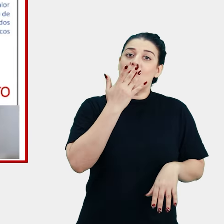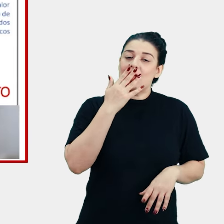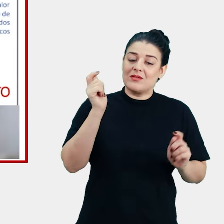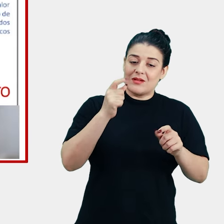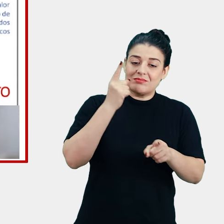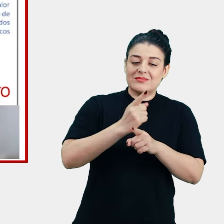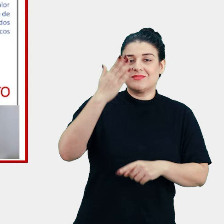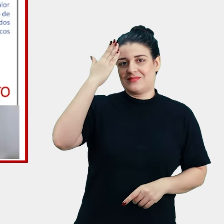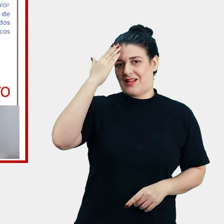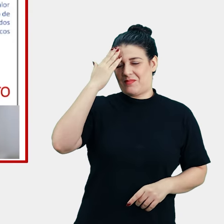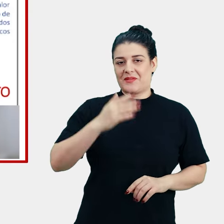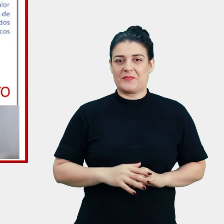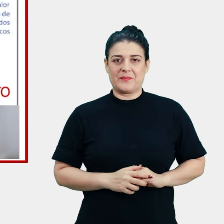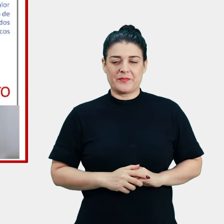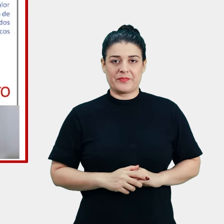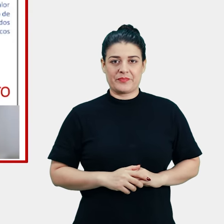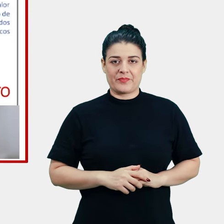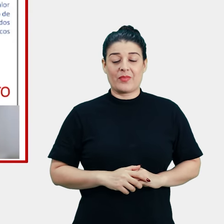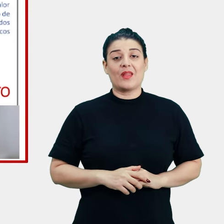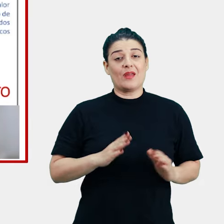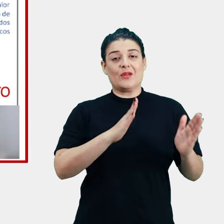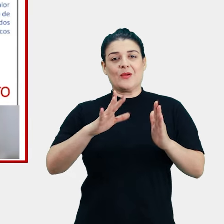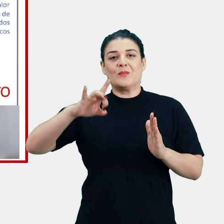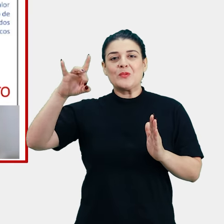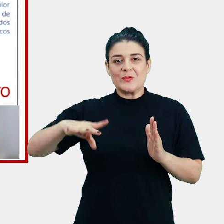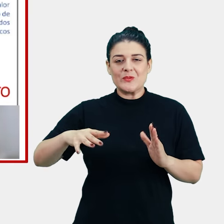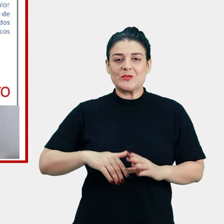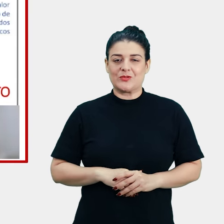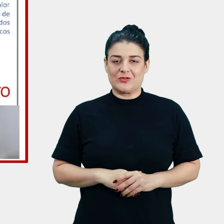consegue saber, tá? E por último,